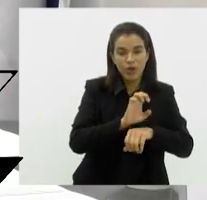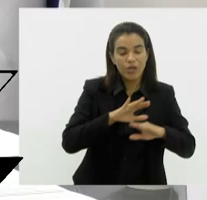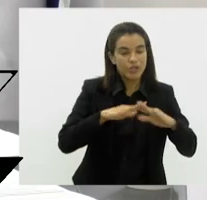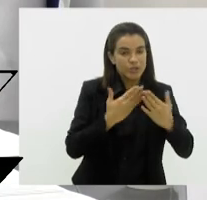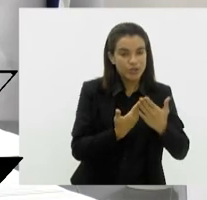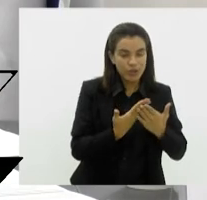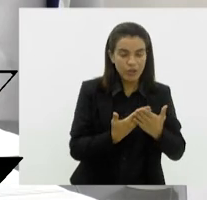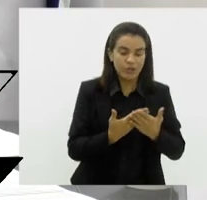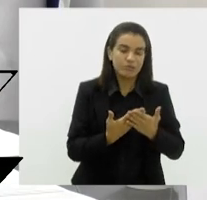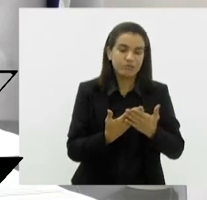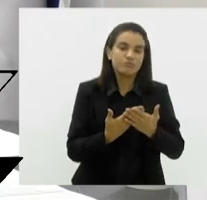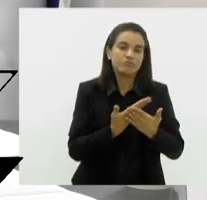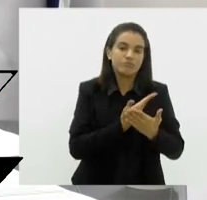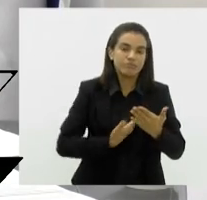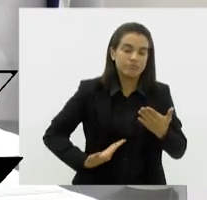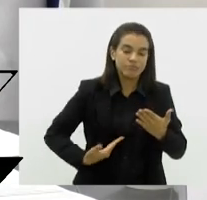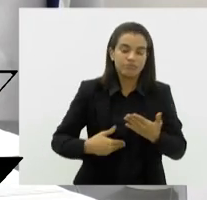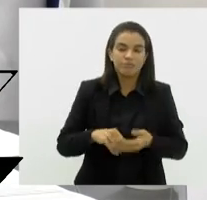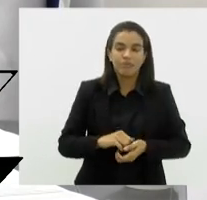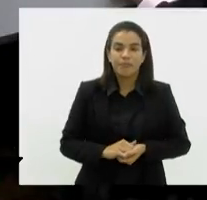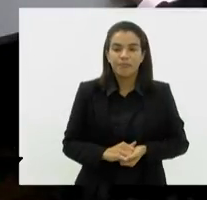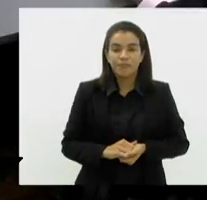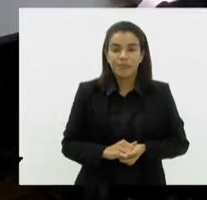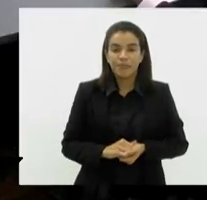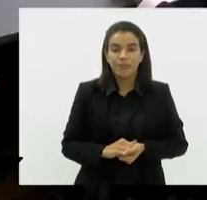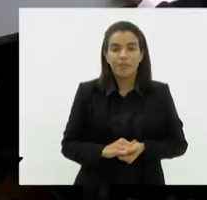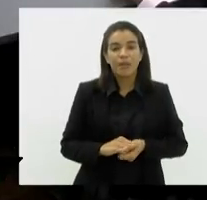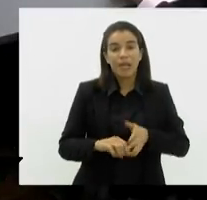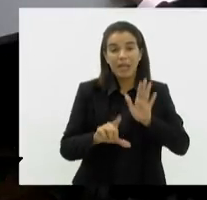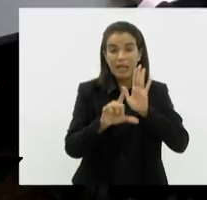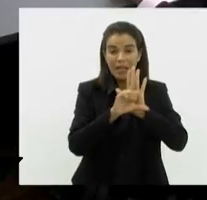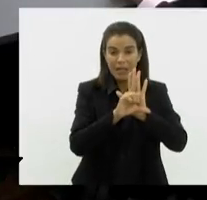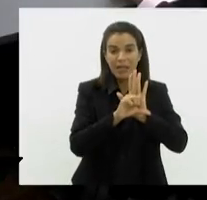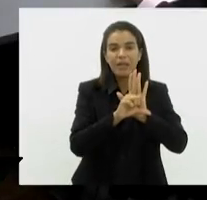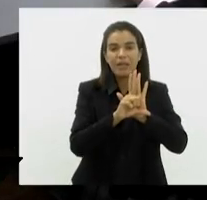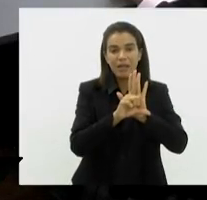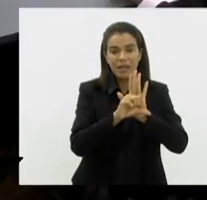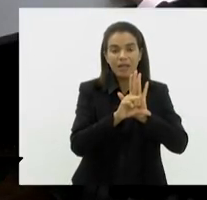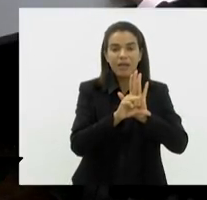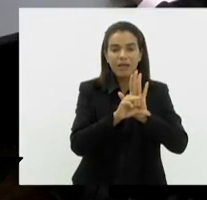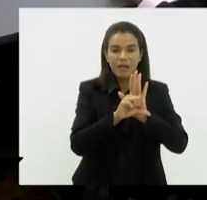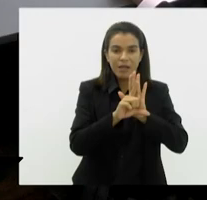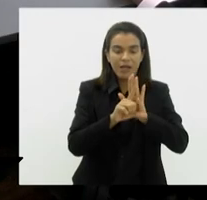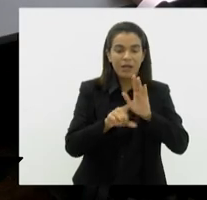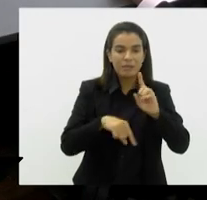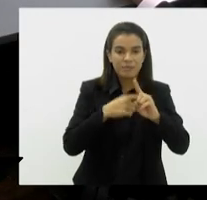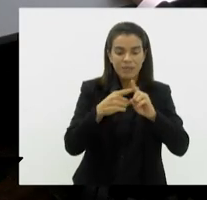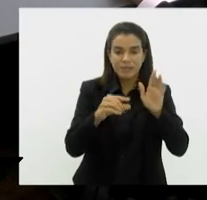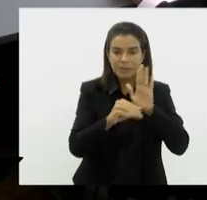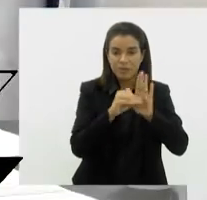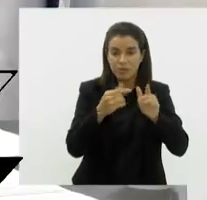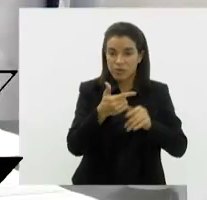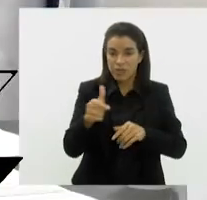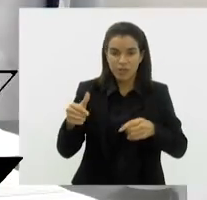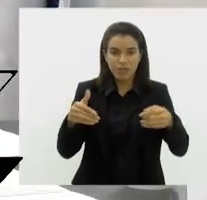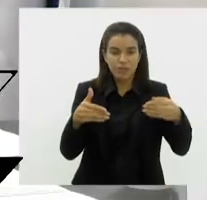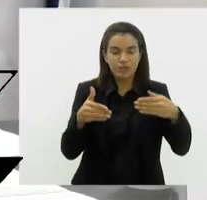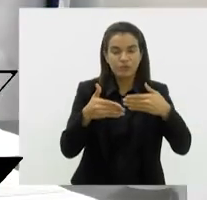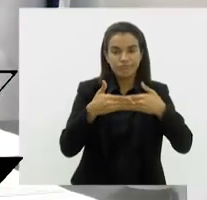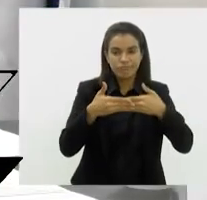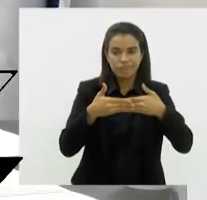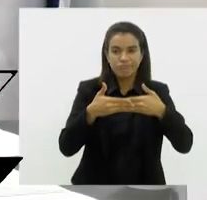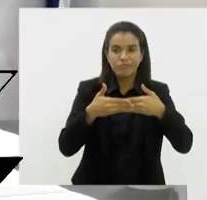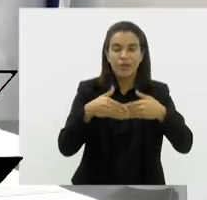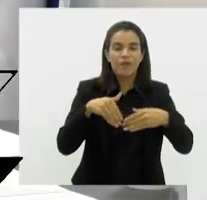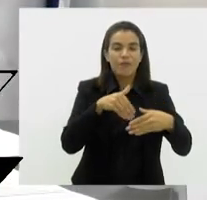Janeiro. Para aparecer, deputado Luiz Paulo. Legalidade com emendas. Em discussão. Não havendo quem queira discutir, encerrada a